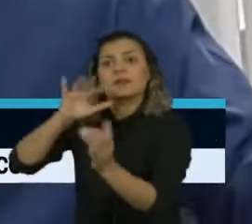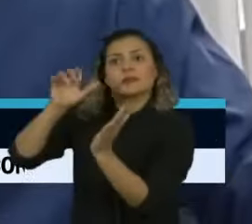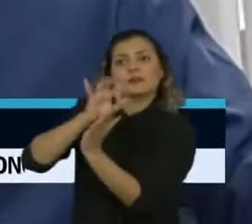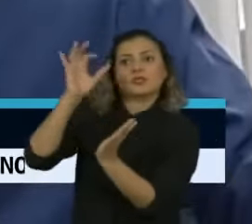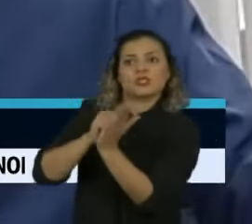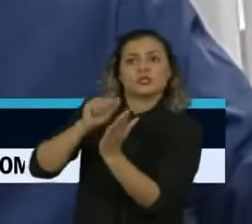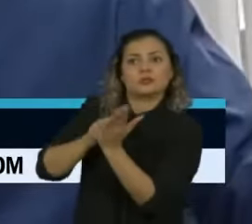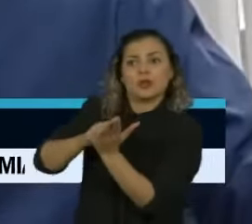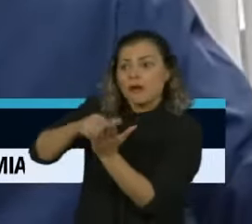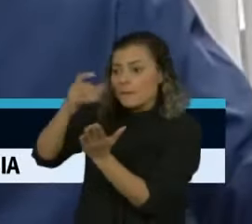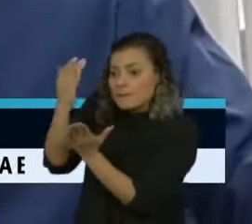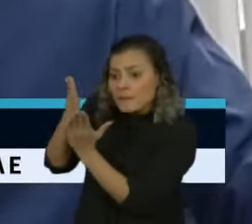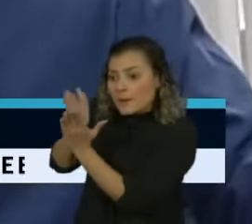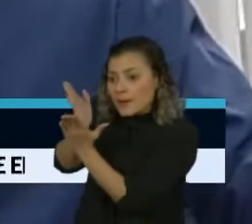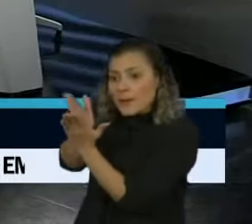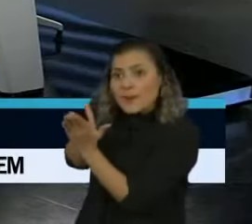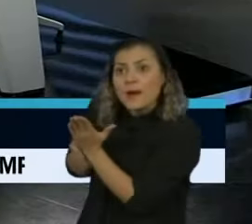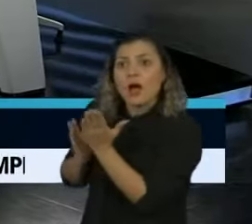informações precisas.